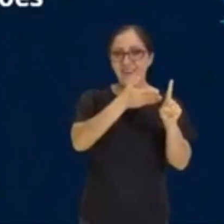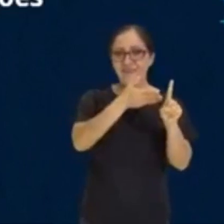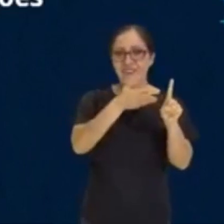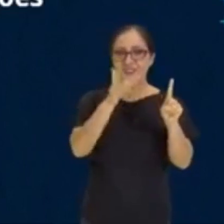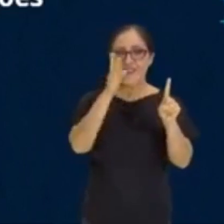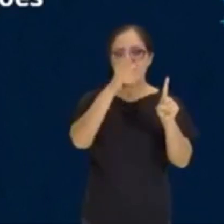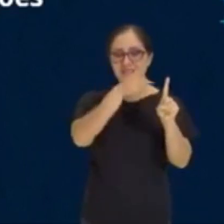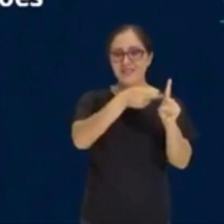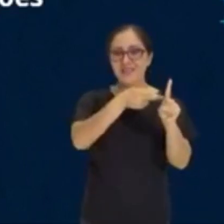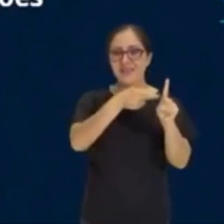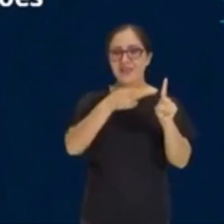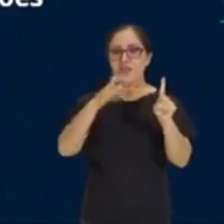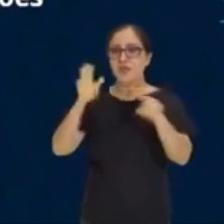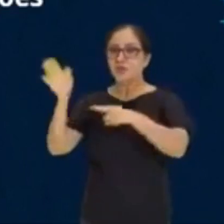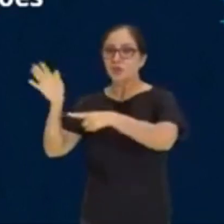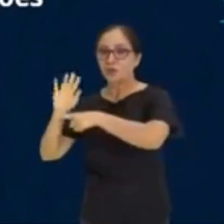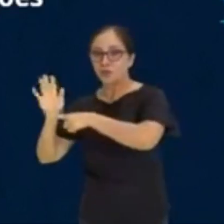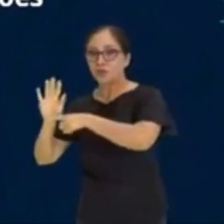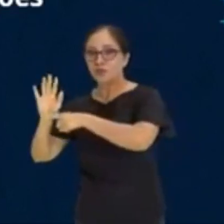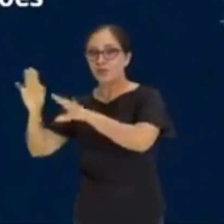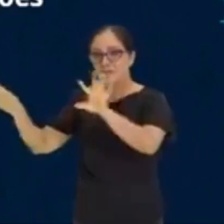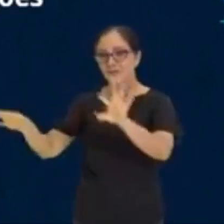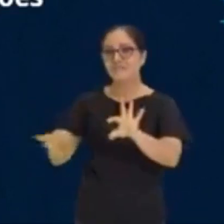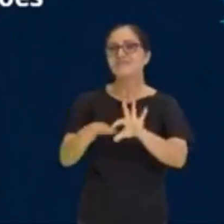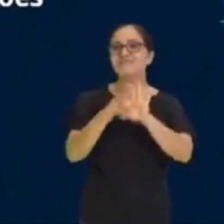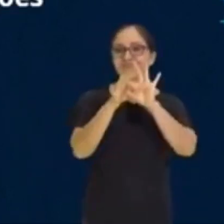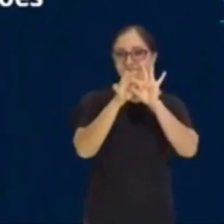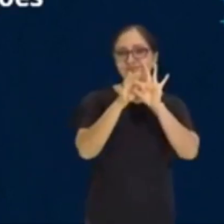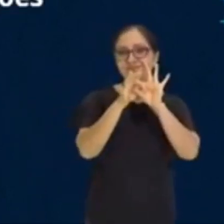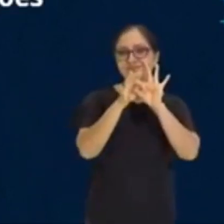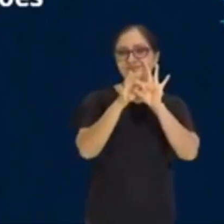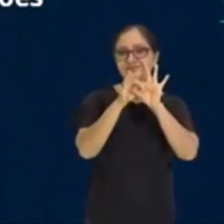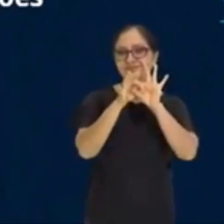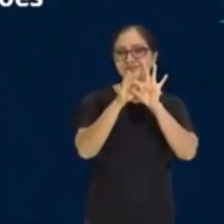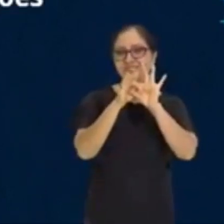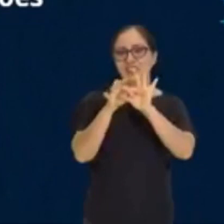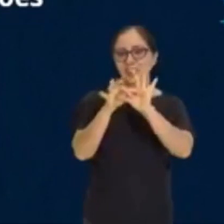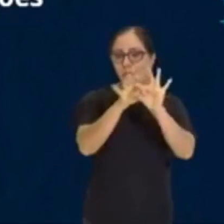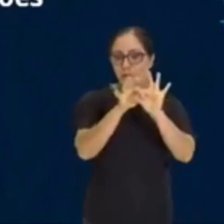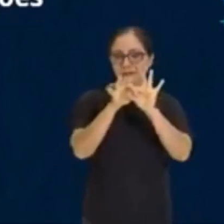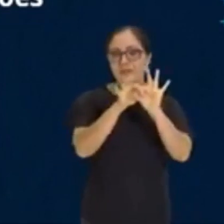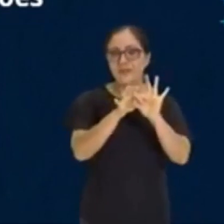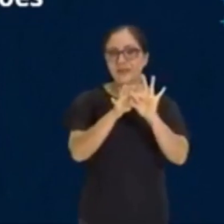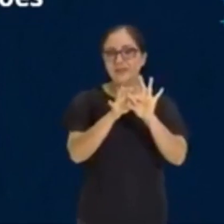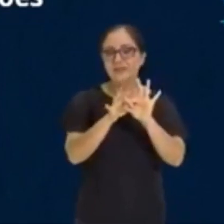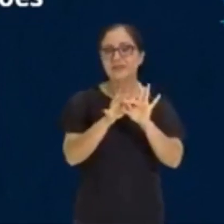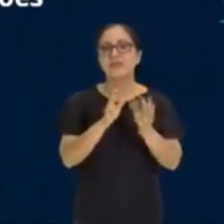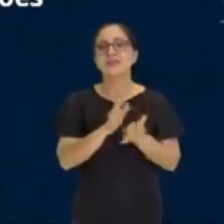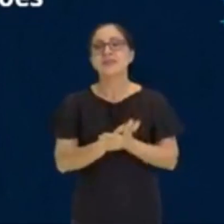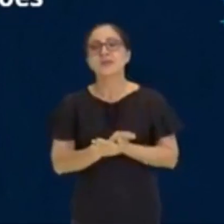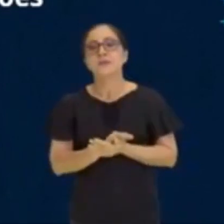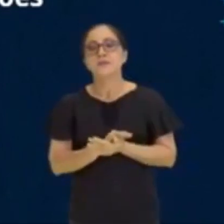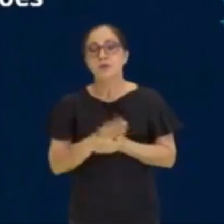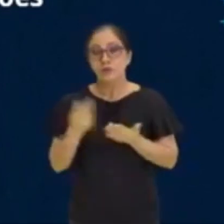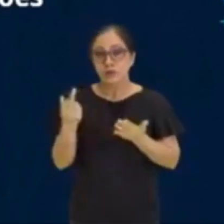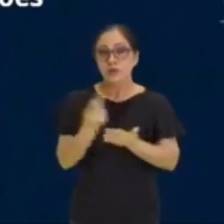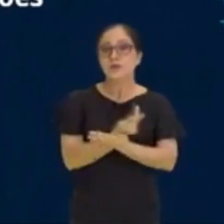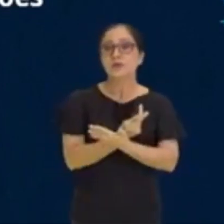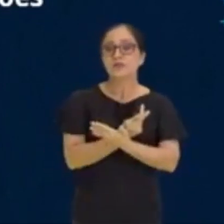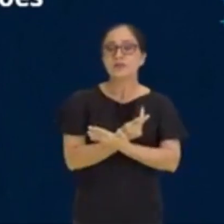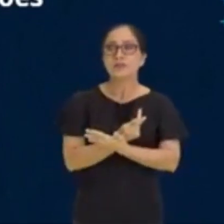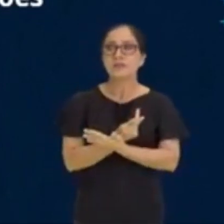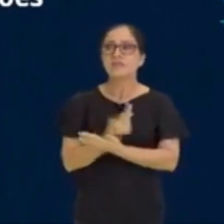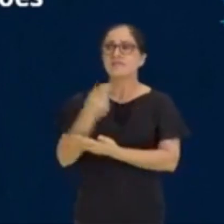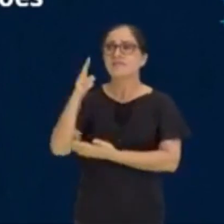Parou? Essa é a intertextualidade que eu falei no início, que pode ocorrer quando nós lemos